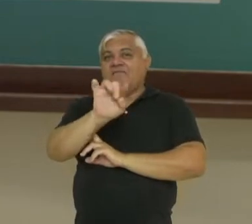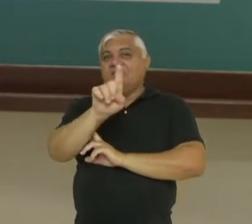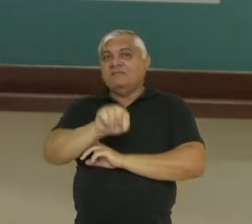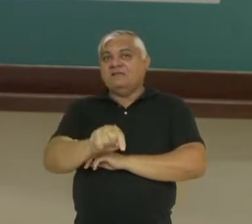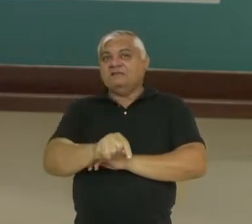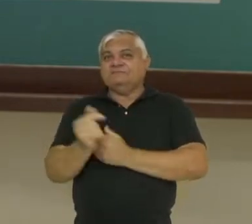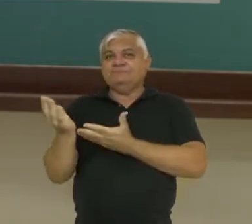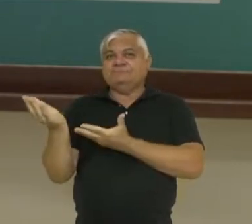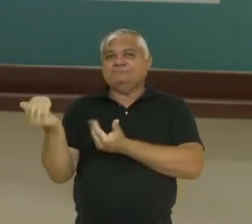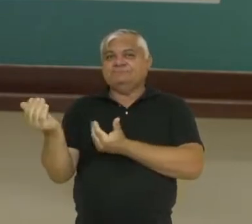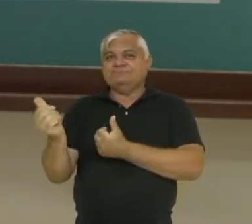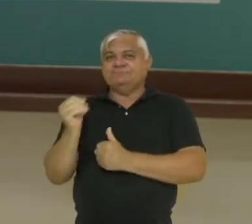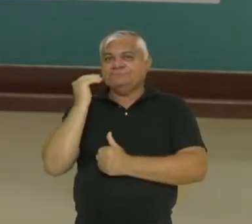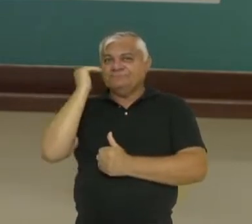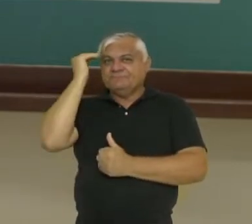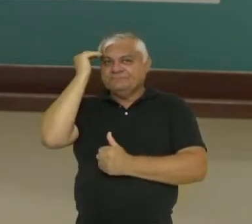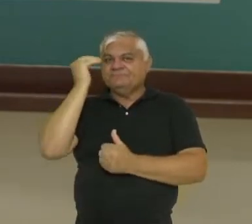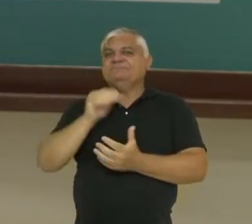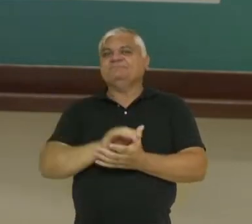adolescência.